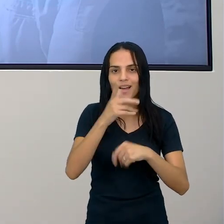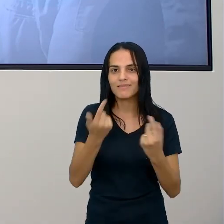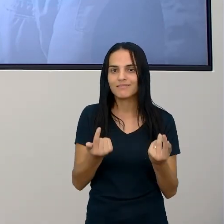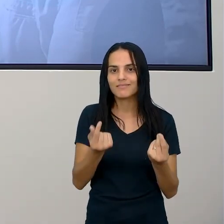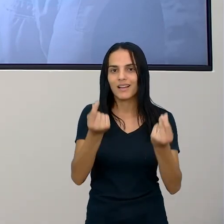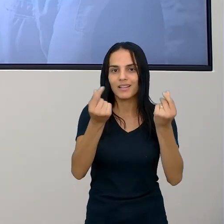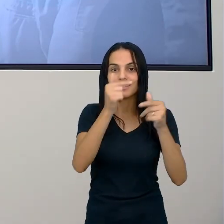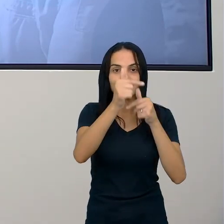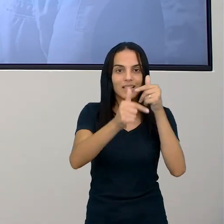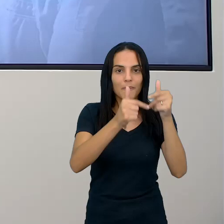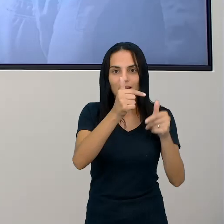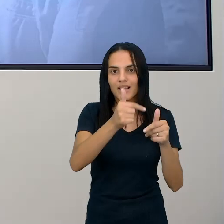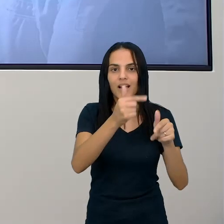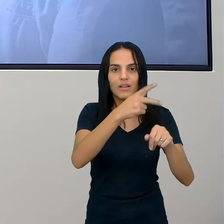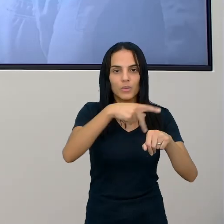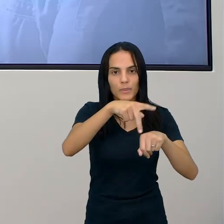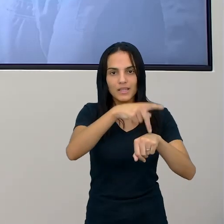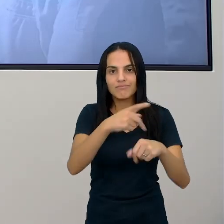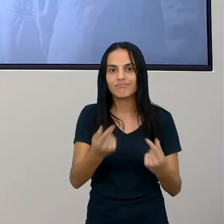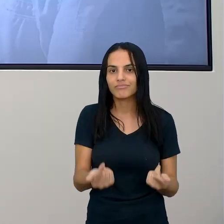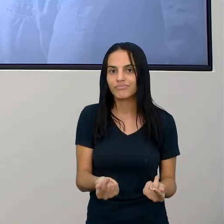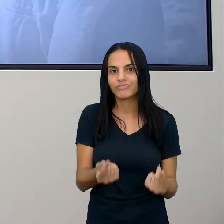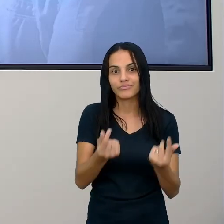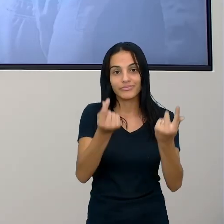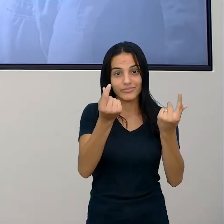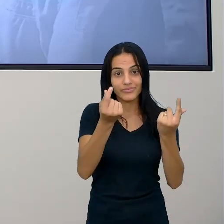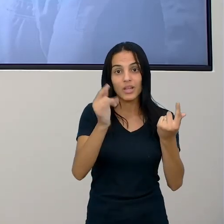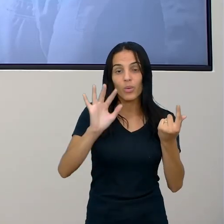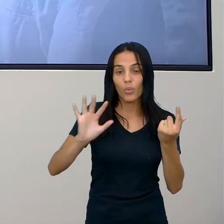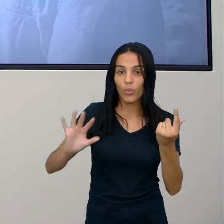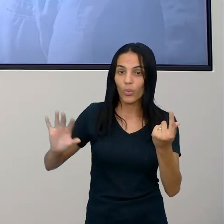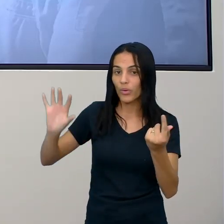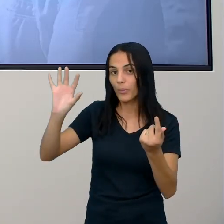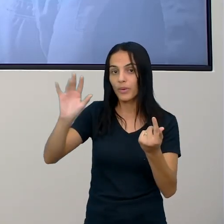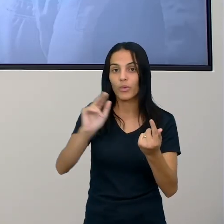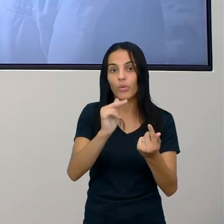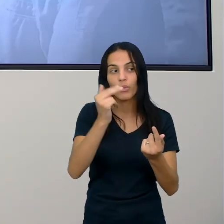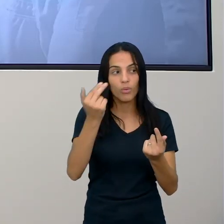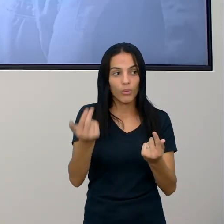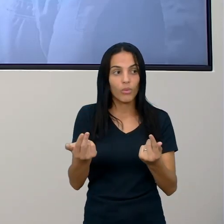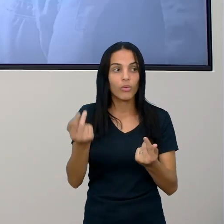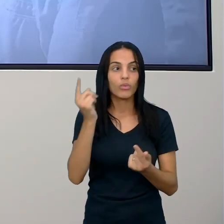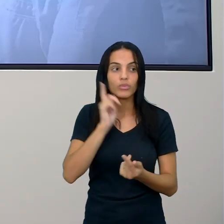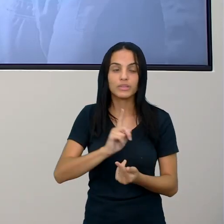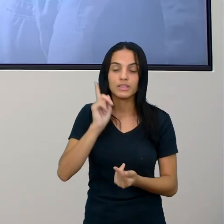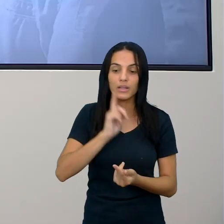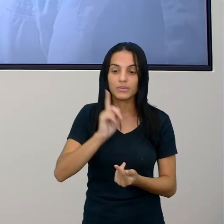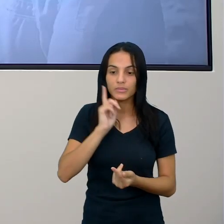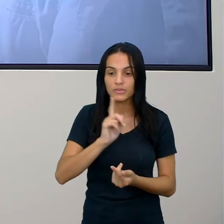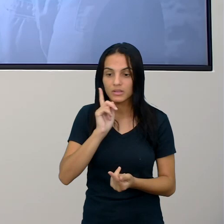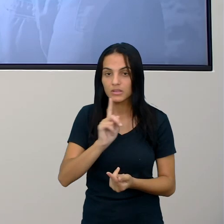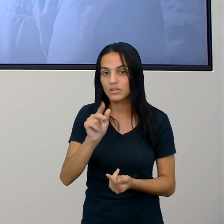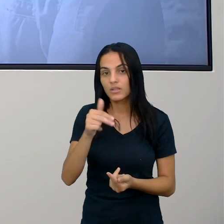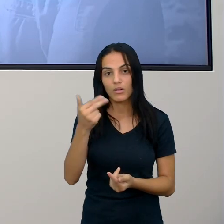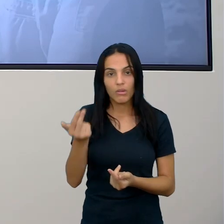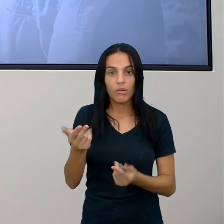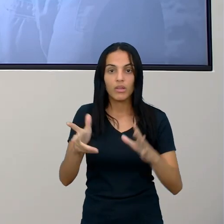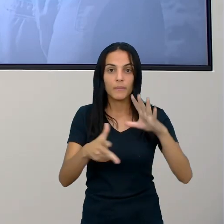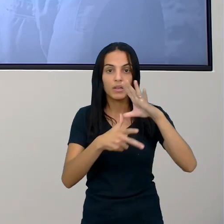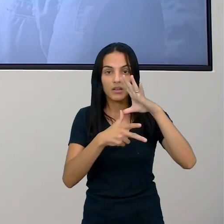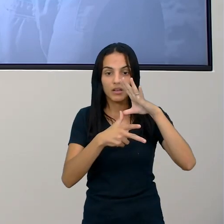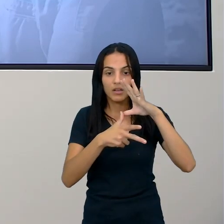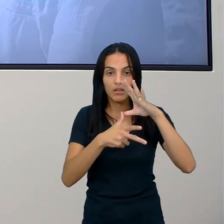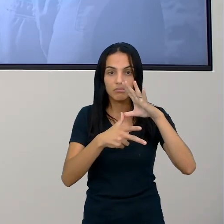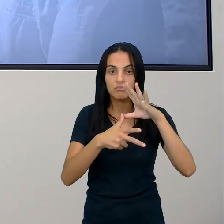trabalhar nesse país mais rico, geralmente no continente europeu, ou então nos Estados Unidos, né, na América do Norte,